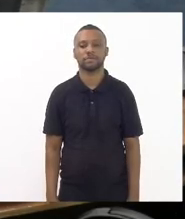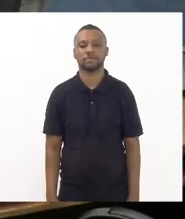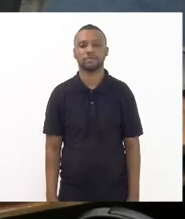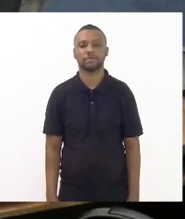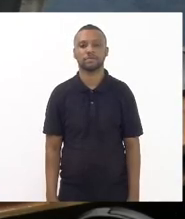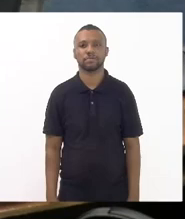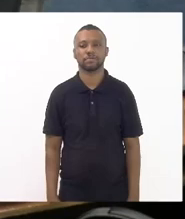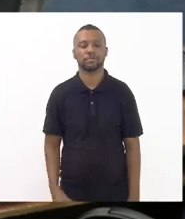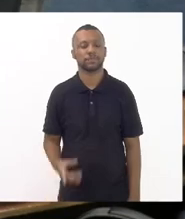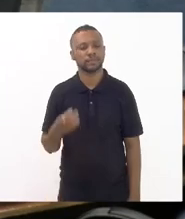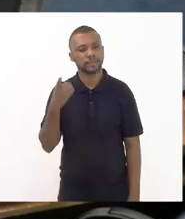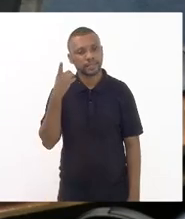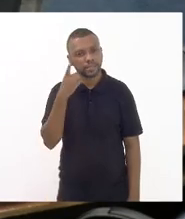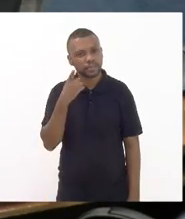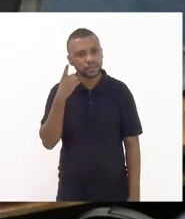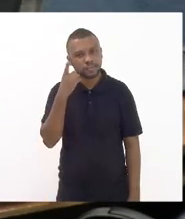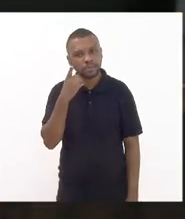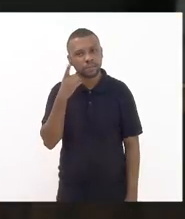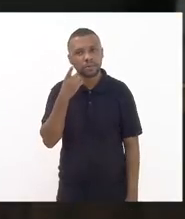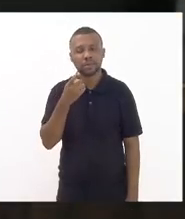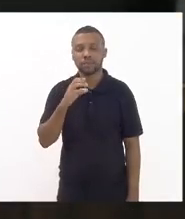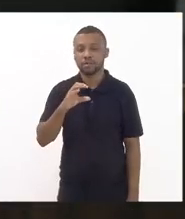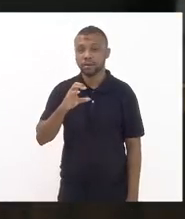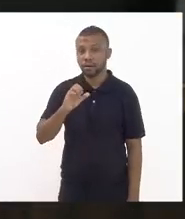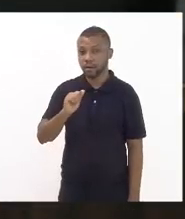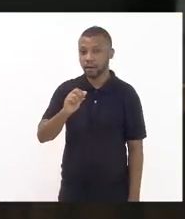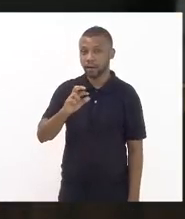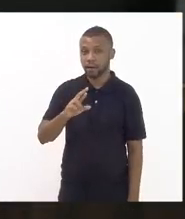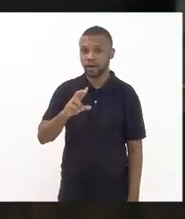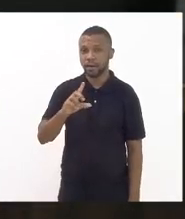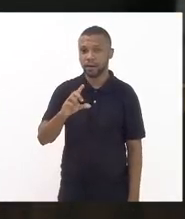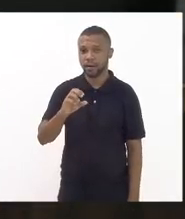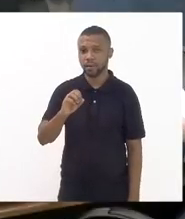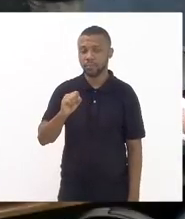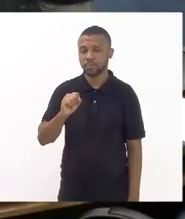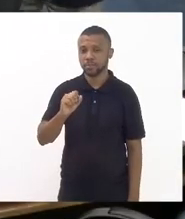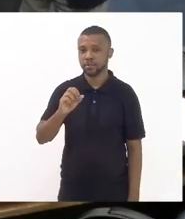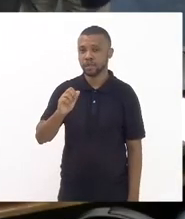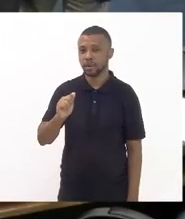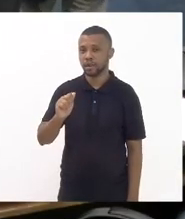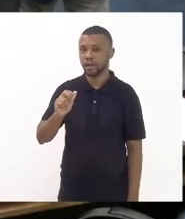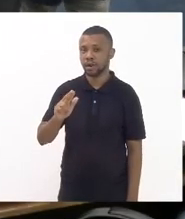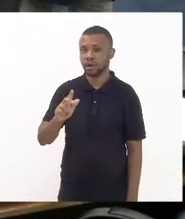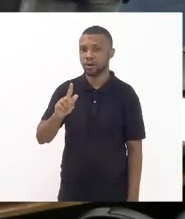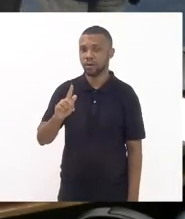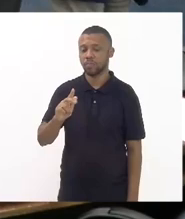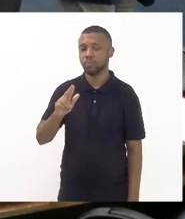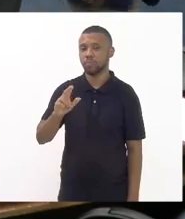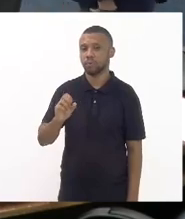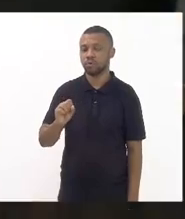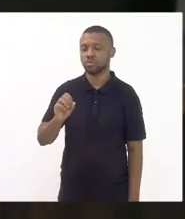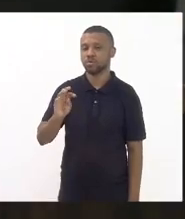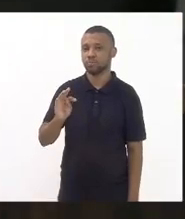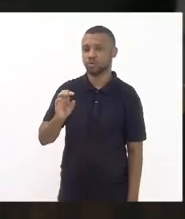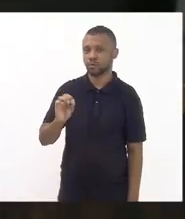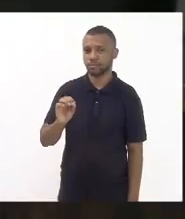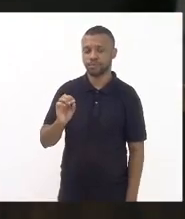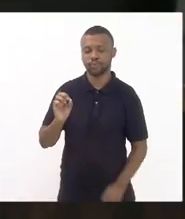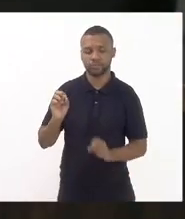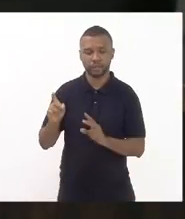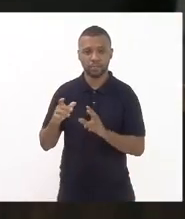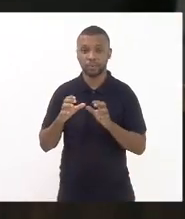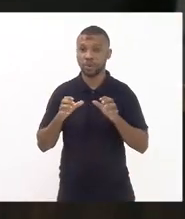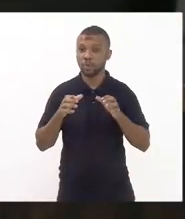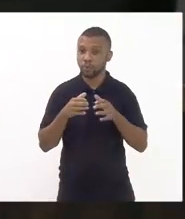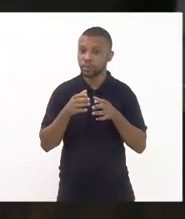Deputado Carlos Augusto. Ok. Pela Comissão de Orçamento,